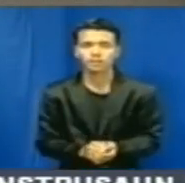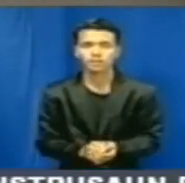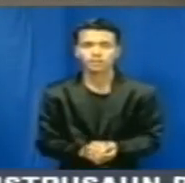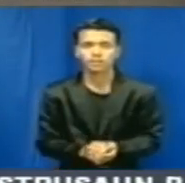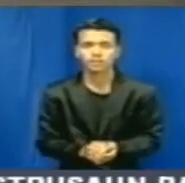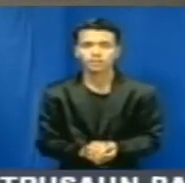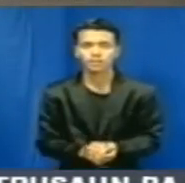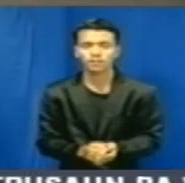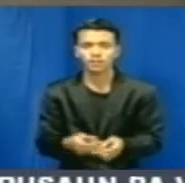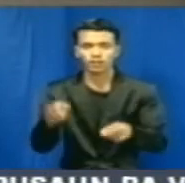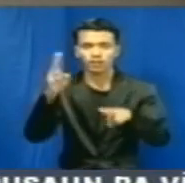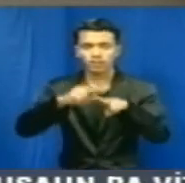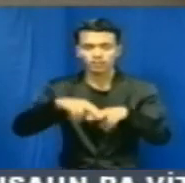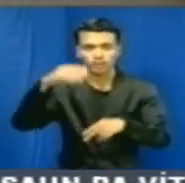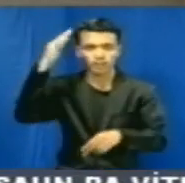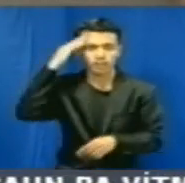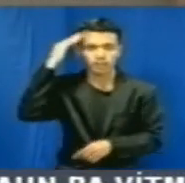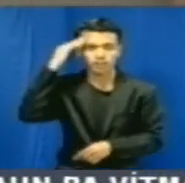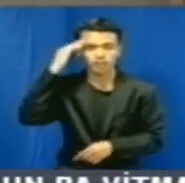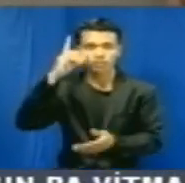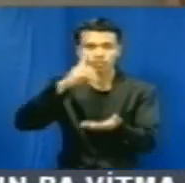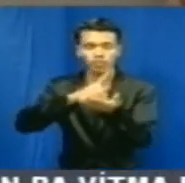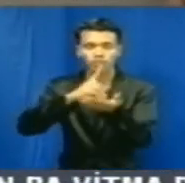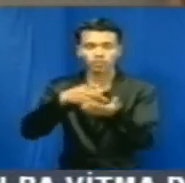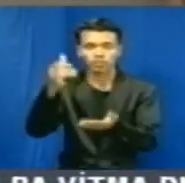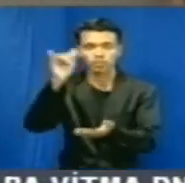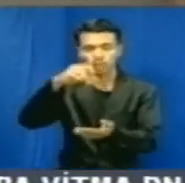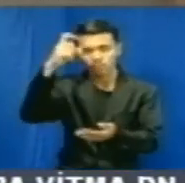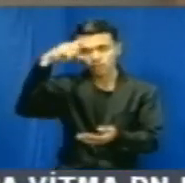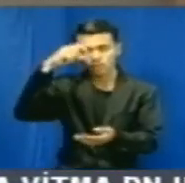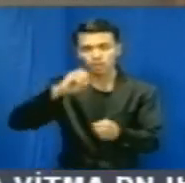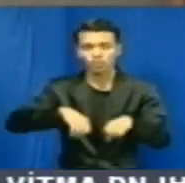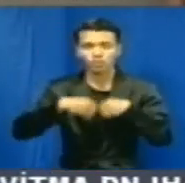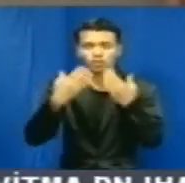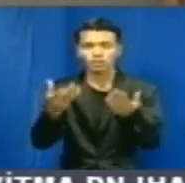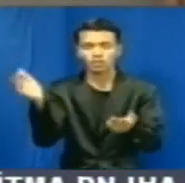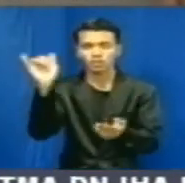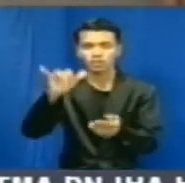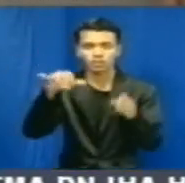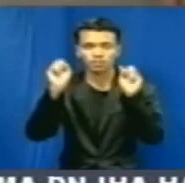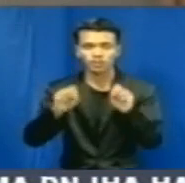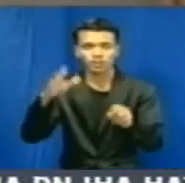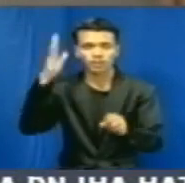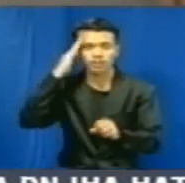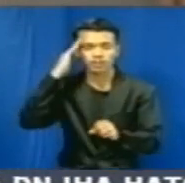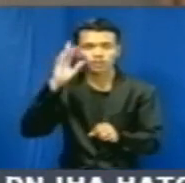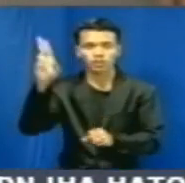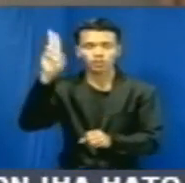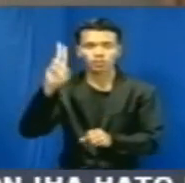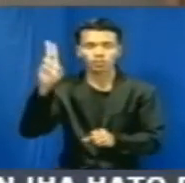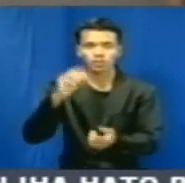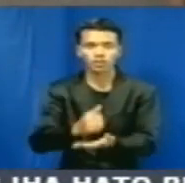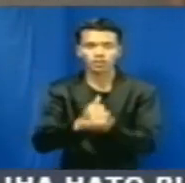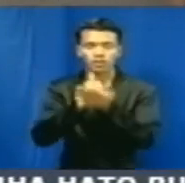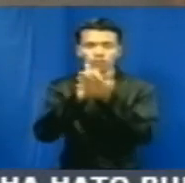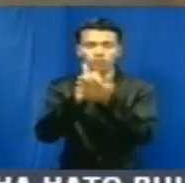ato assai consciência e tem pessoal saúde Sida no conhecimento, mas a Sida bem é atene, utiliza a hori atende e